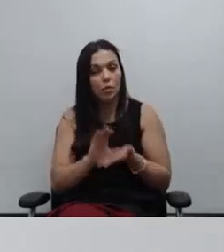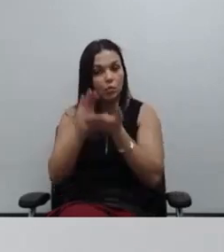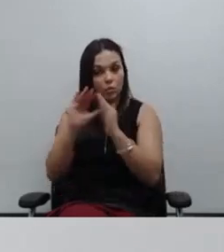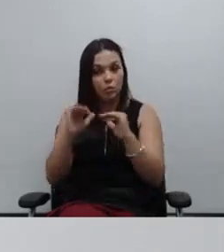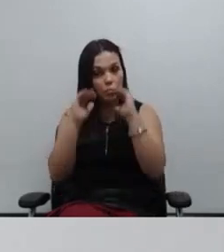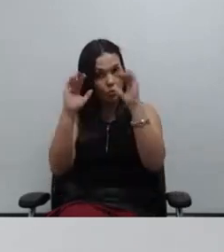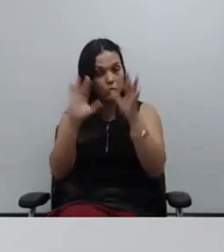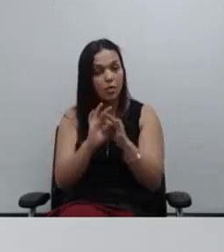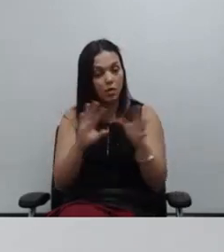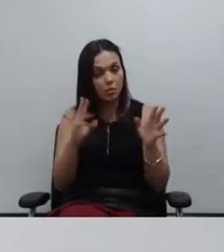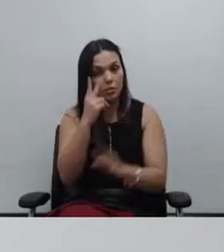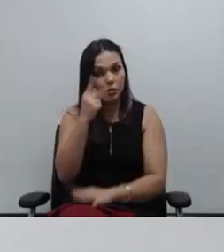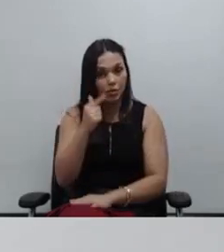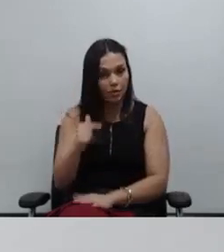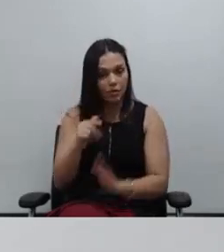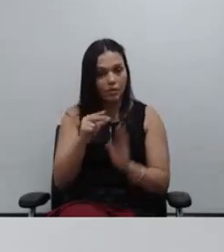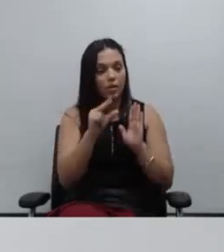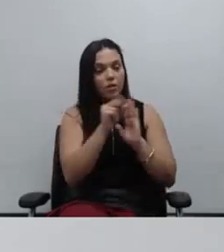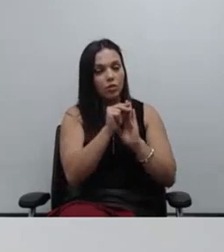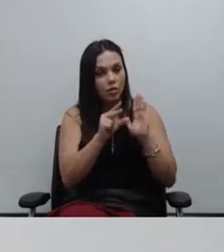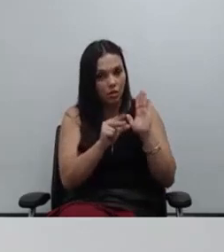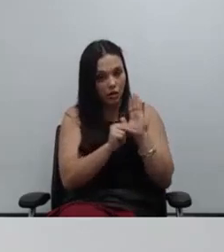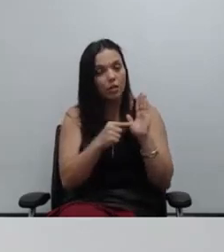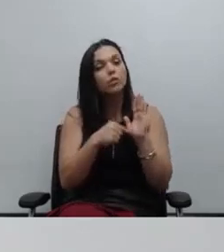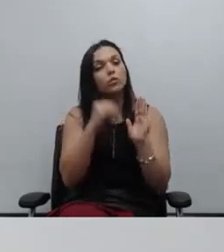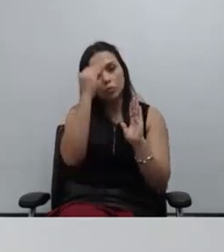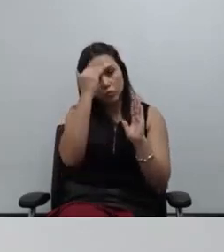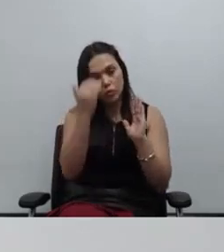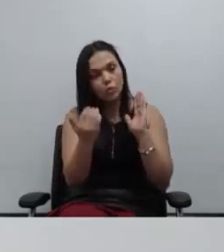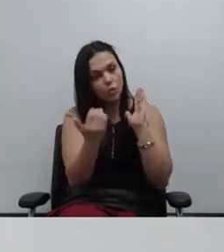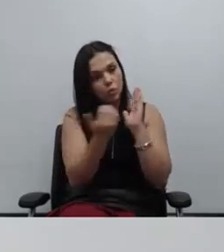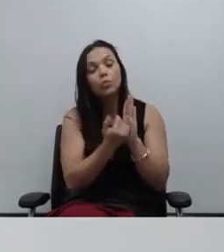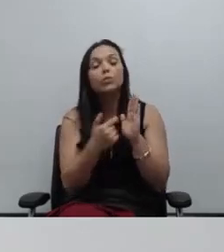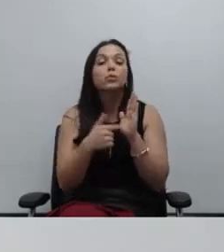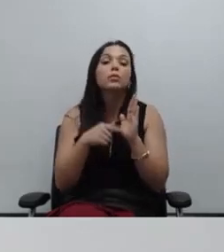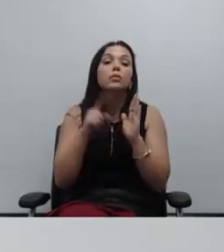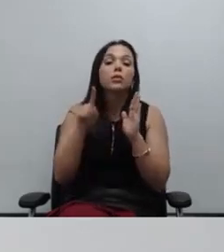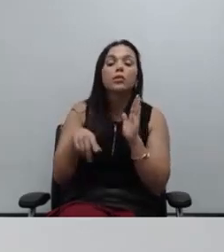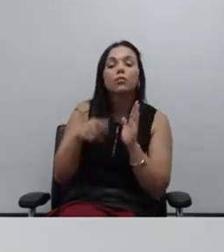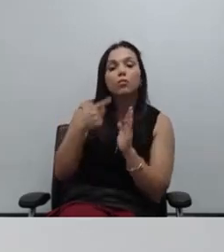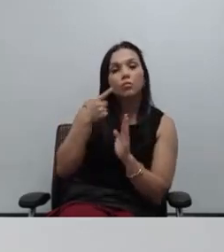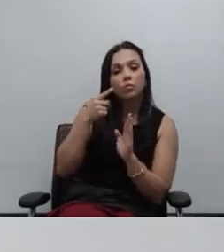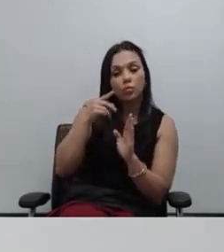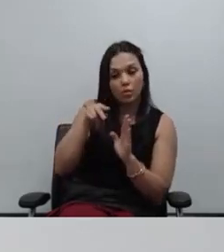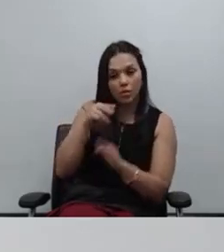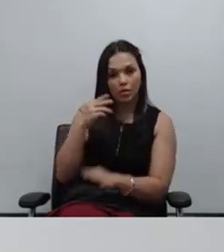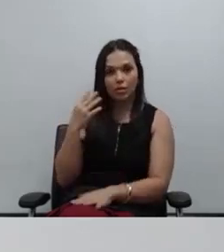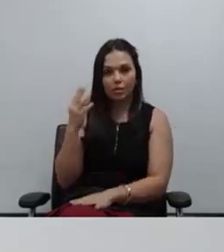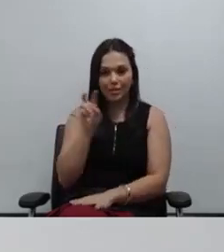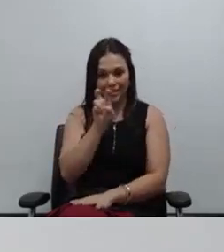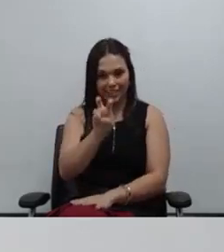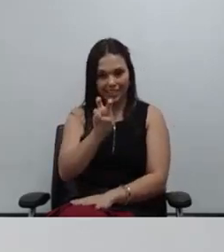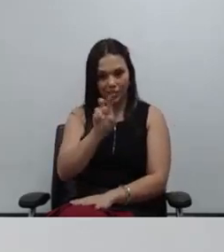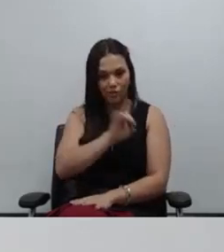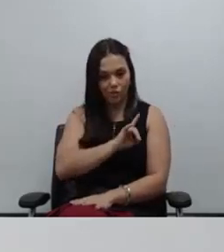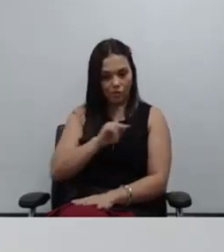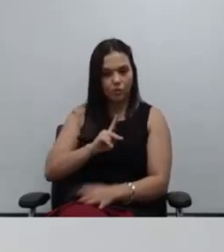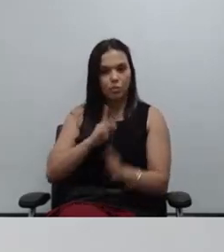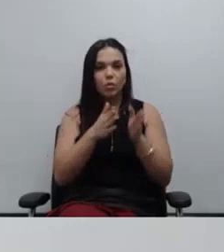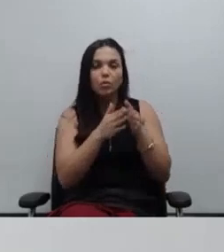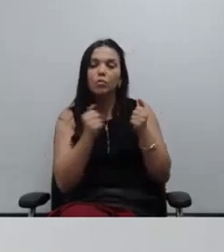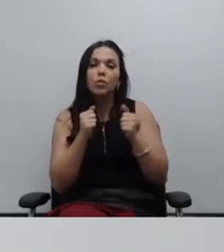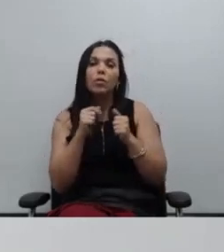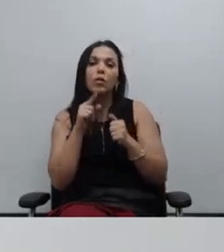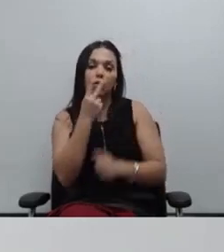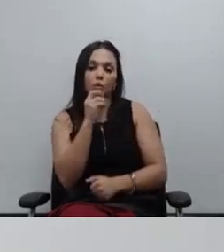27, o mesmo foi devidamente cumprido. A Secretaria do Conselho Superior, por sua vez, certificou que as defensoras públicas participantes não alcançaram, no decorrer de